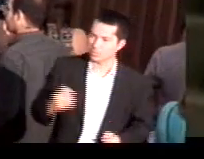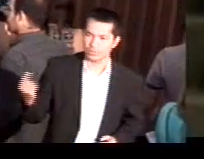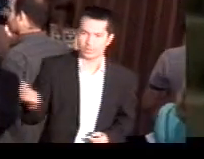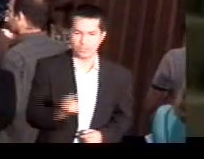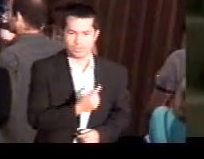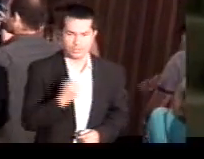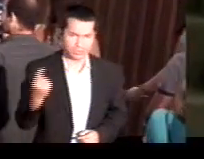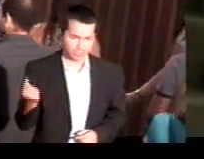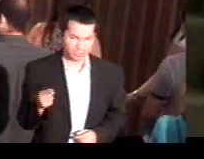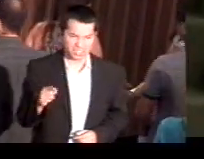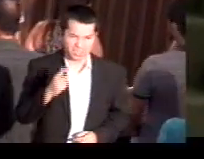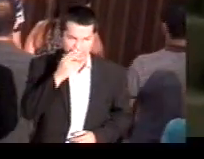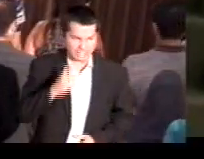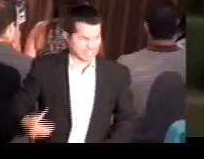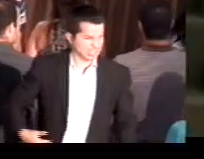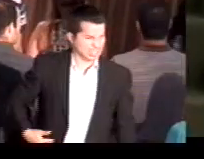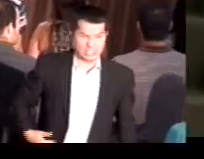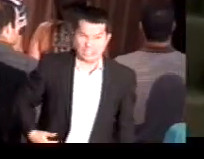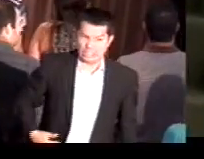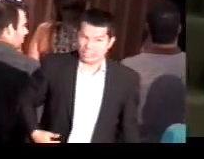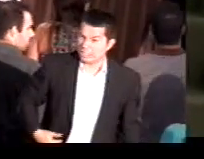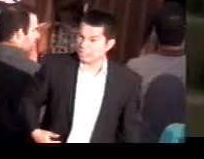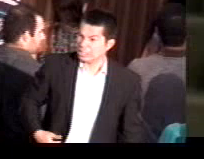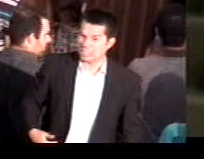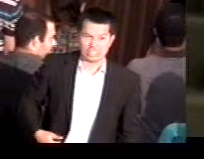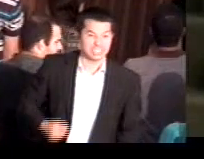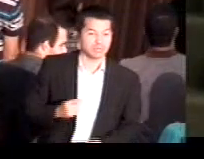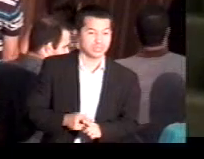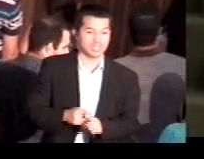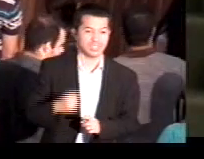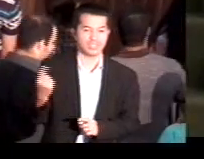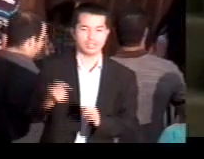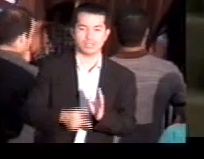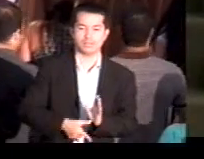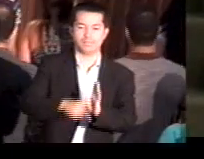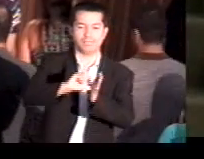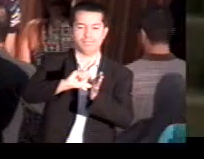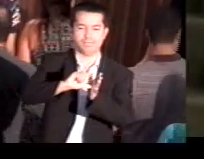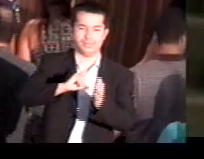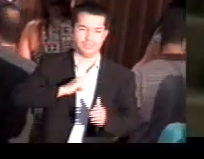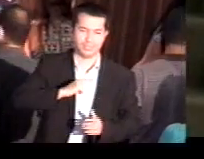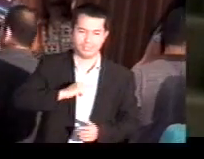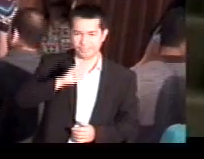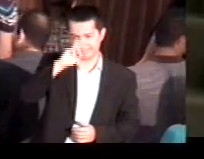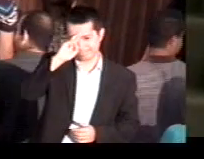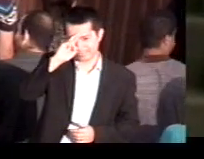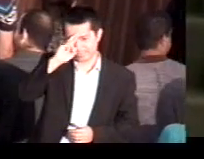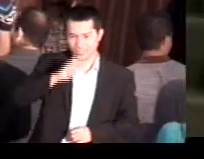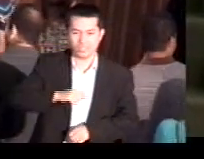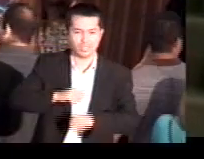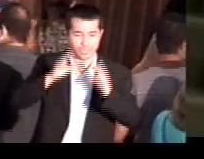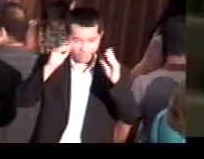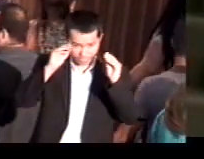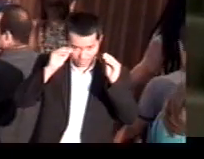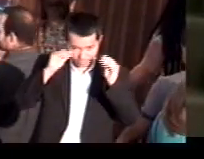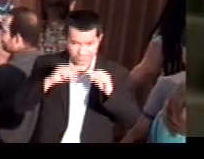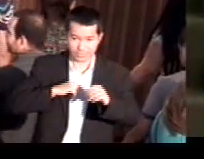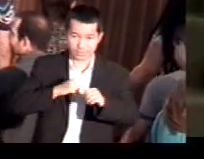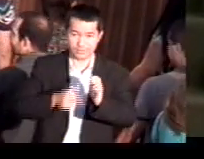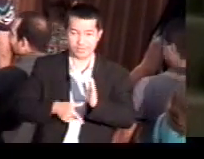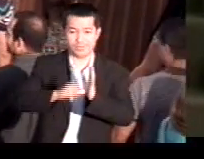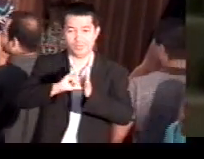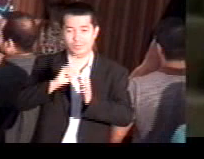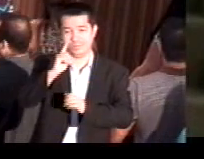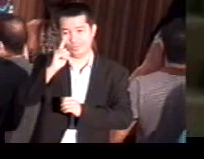fome, porque nós mudamos o horário, mas nós estamos dentro do horário, viu? Tá? Mas vamos estar aqui agora, adorando a